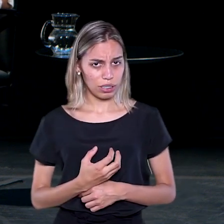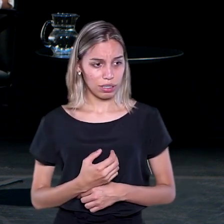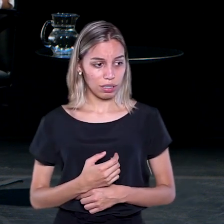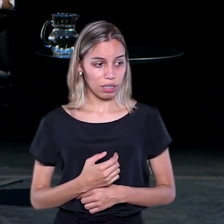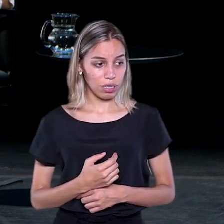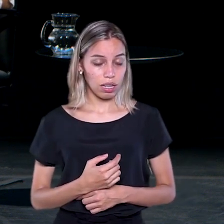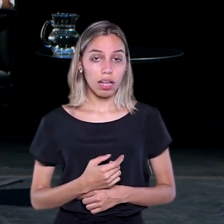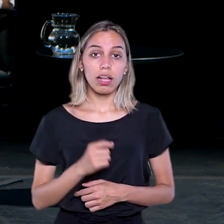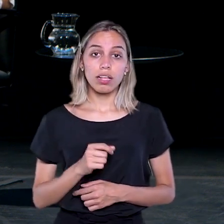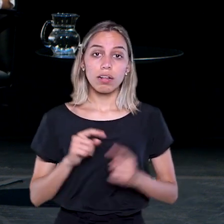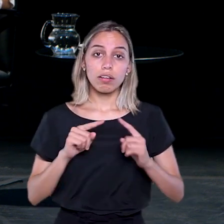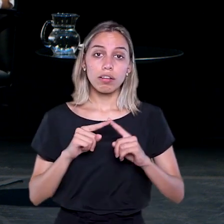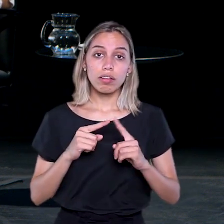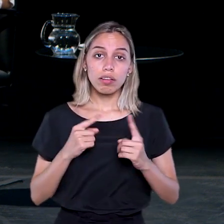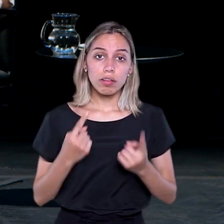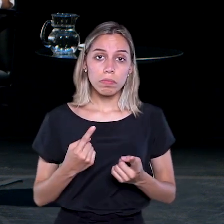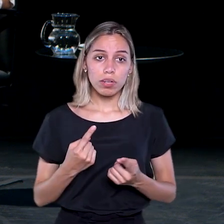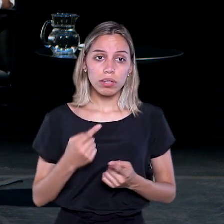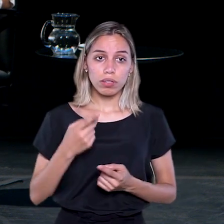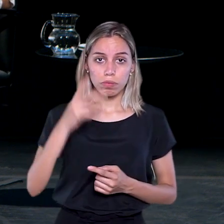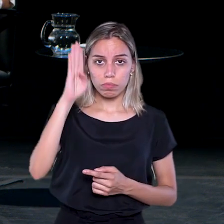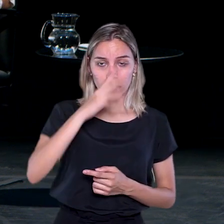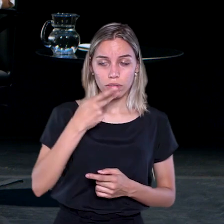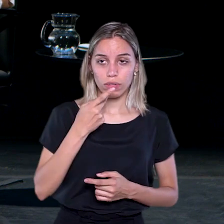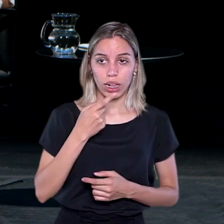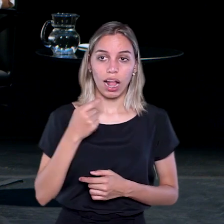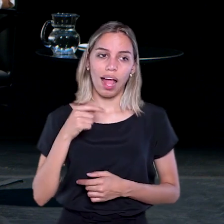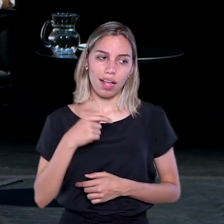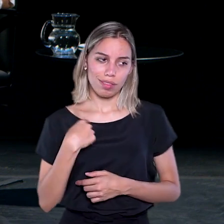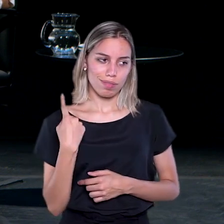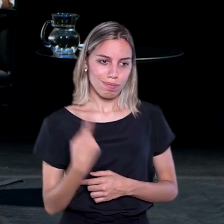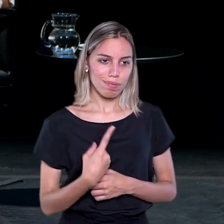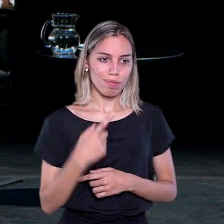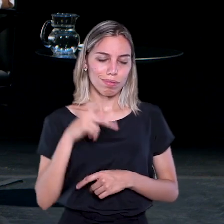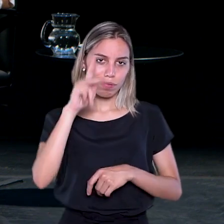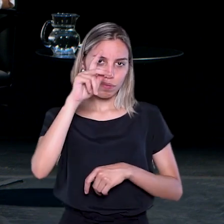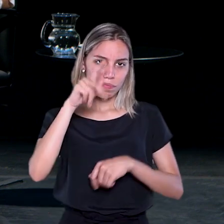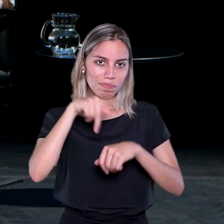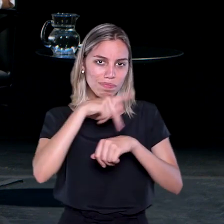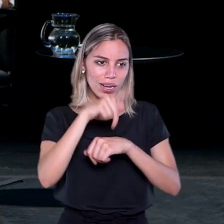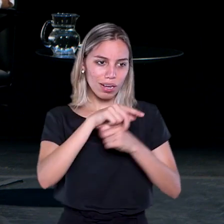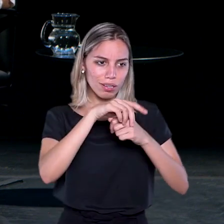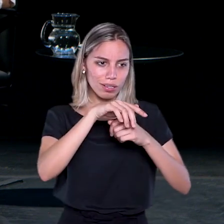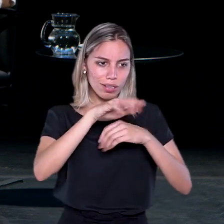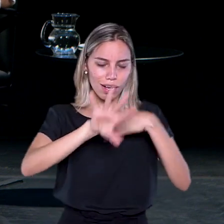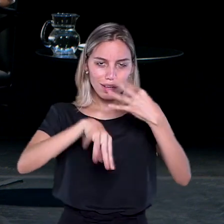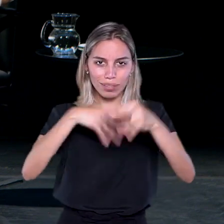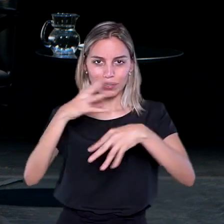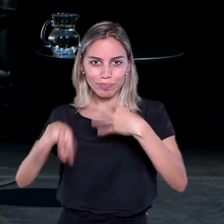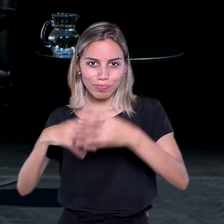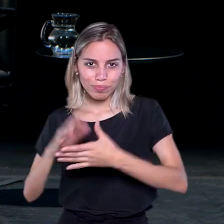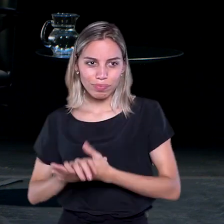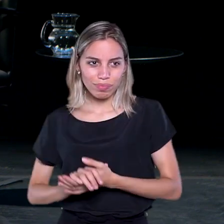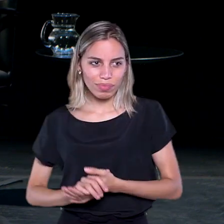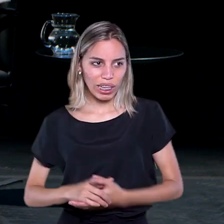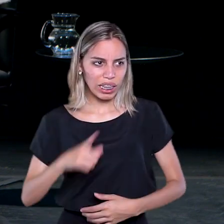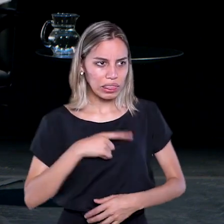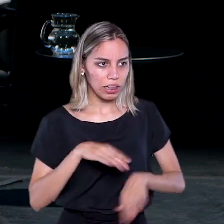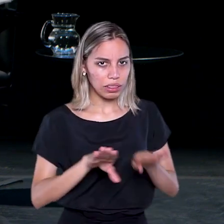dizer: mas nós somos um país mestiço. Eu tenho ascendência, vai invocar até zumbi. Né? Vai até